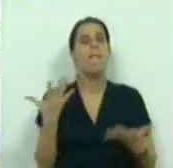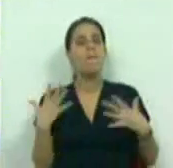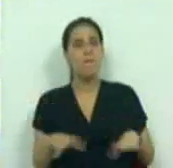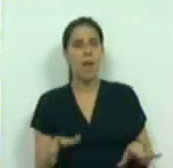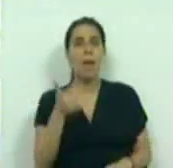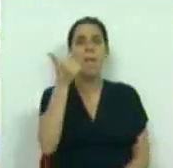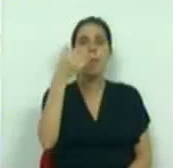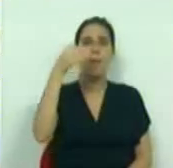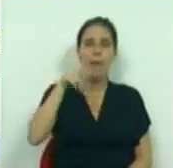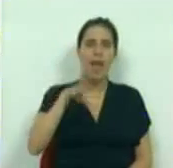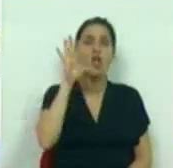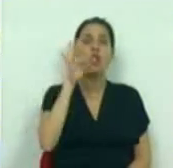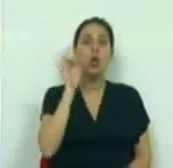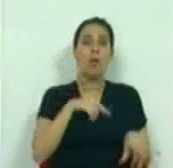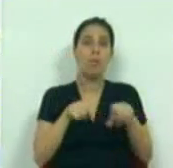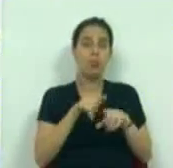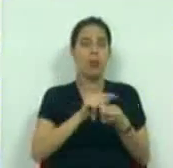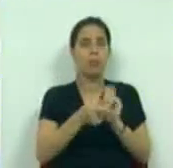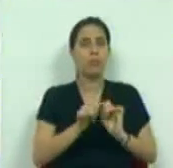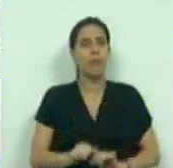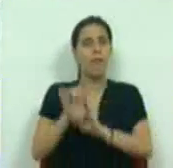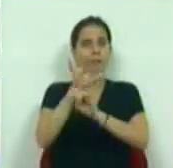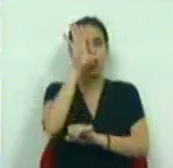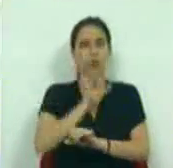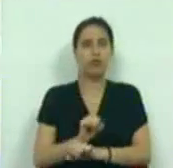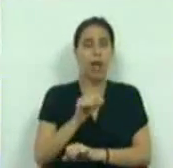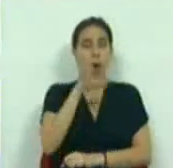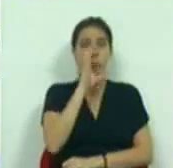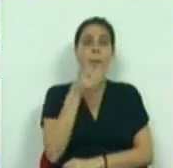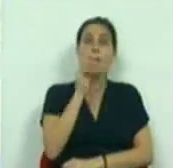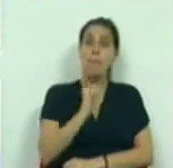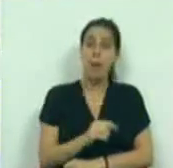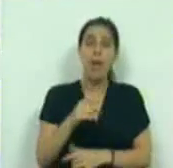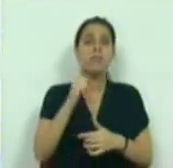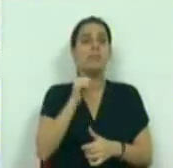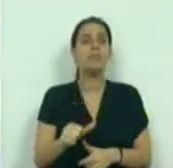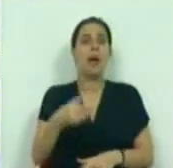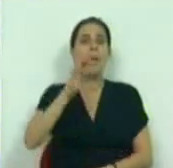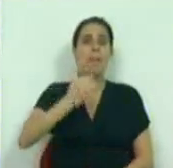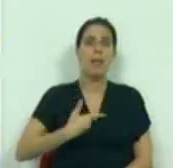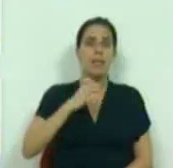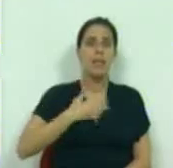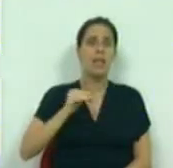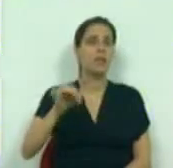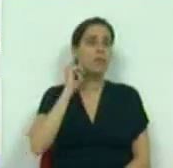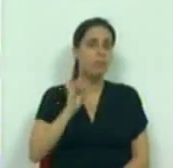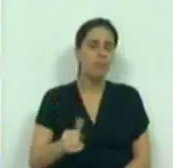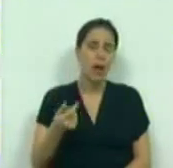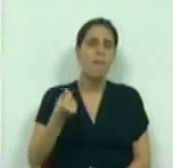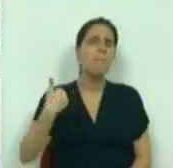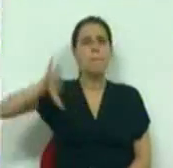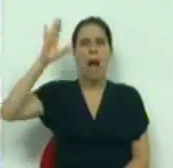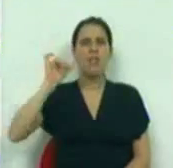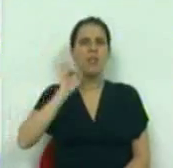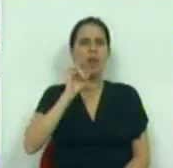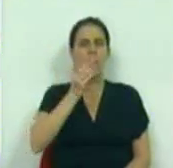férias. O BPN, uma escolha política de nacionalização de um governo do PS, secundado pela direita, PSD e CDS, custou mais do que